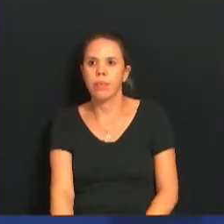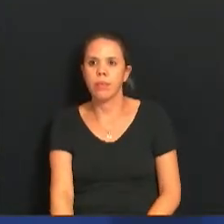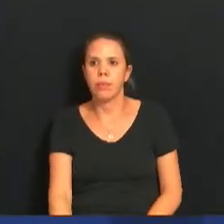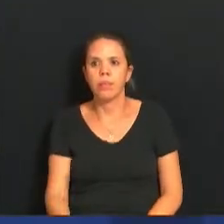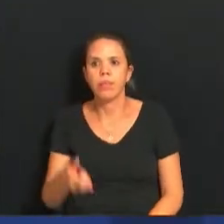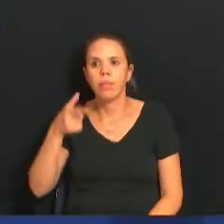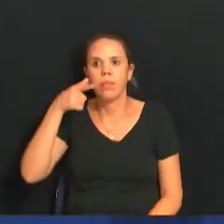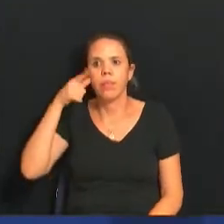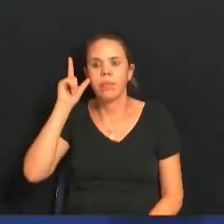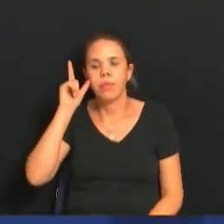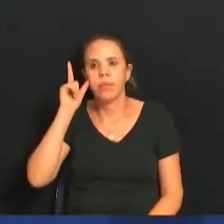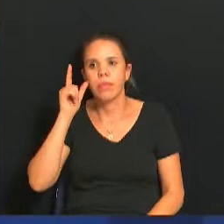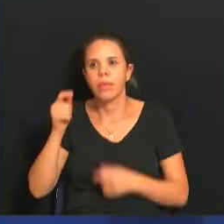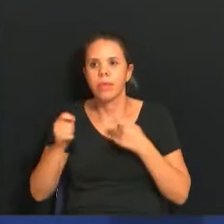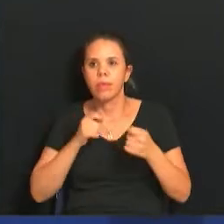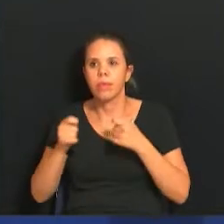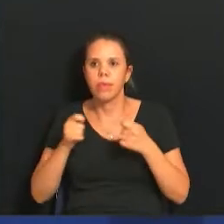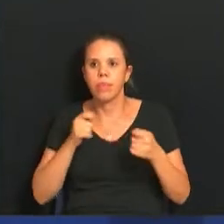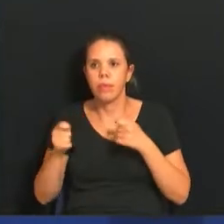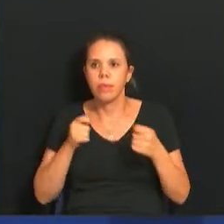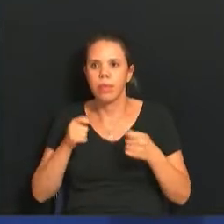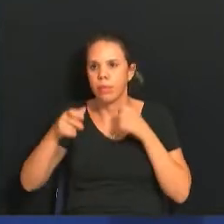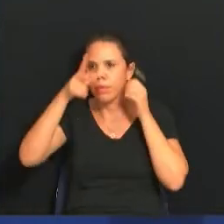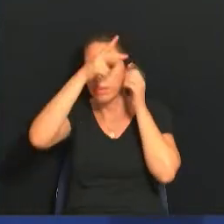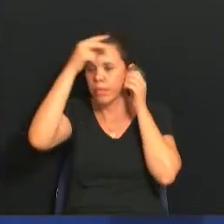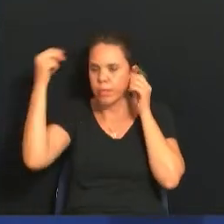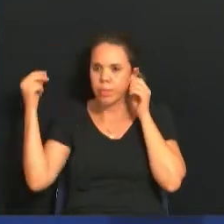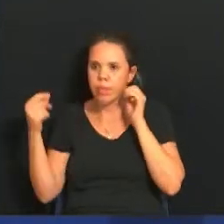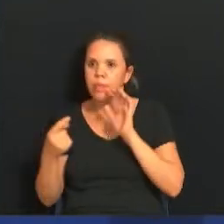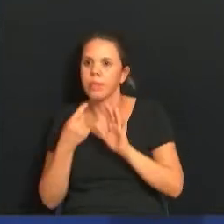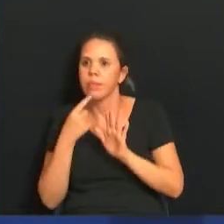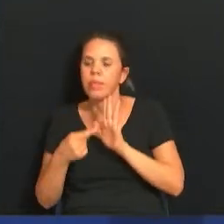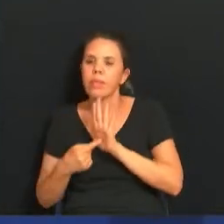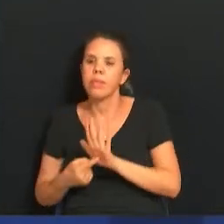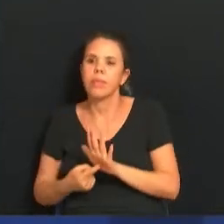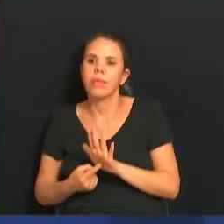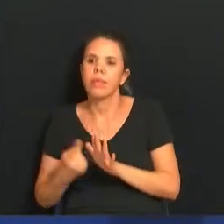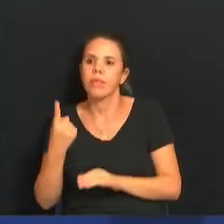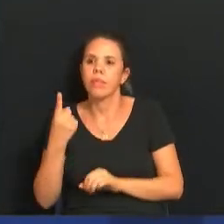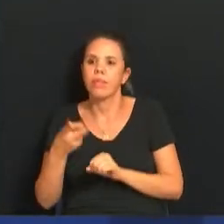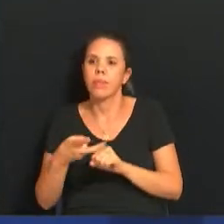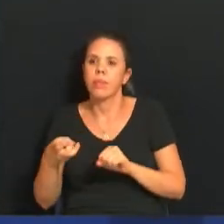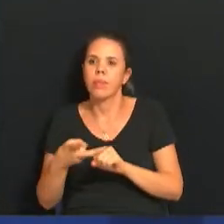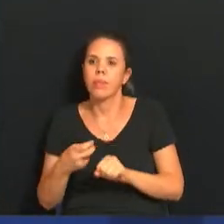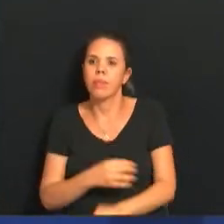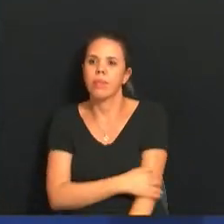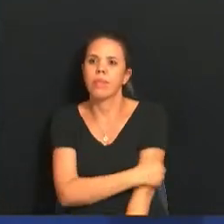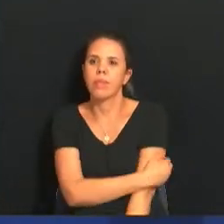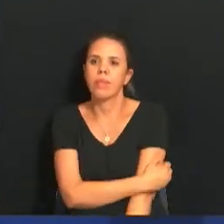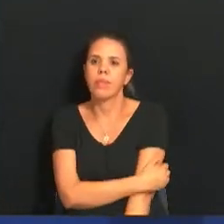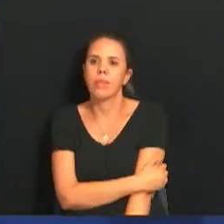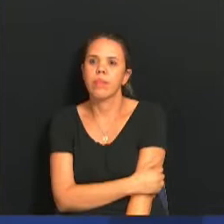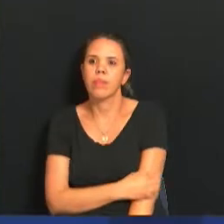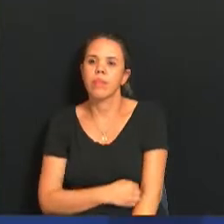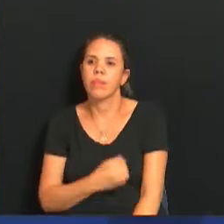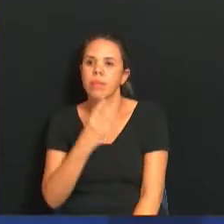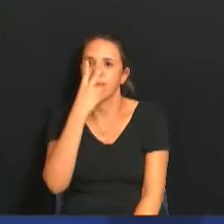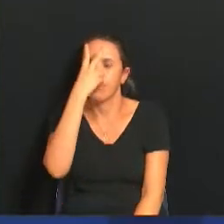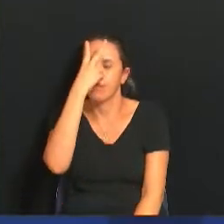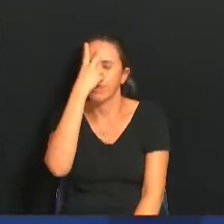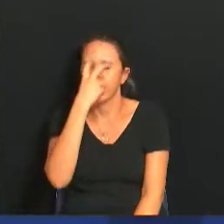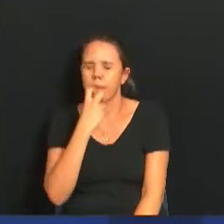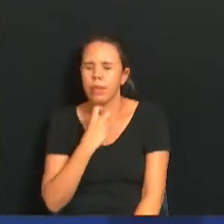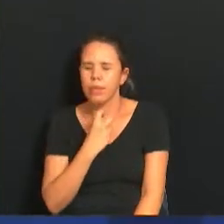ontem, em coletiva na Prefeitura aqui de Campinas, foi apresentado um aplicativo para as pessoas com deficiência